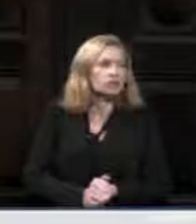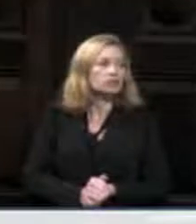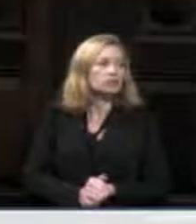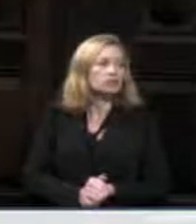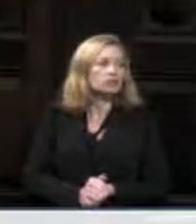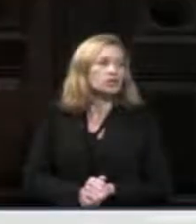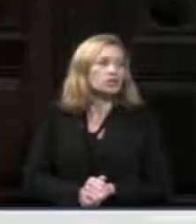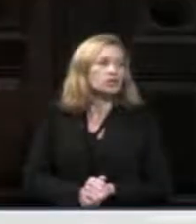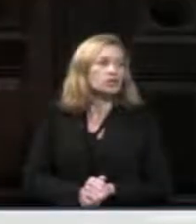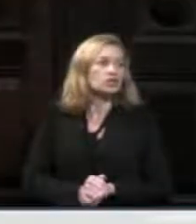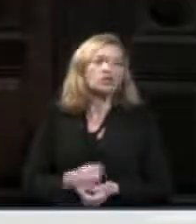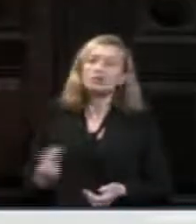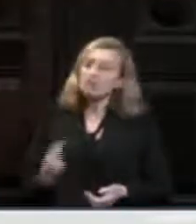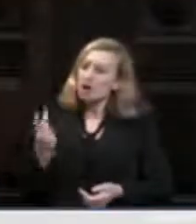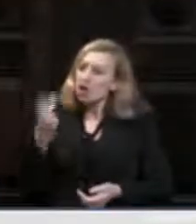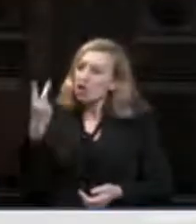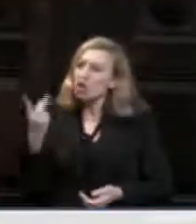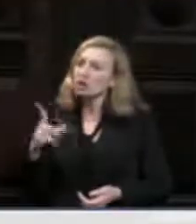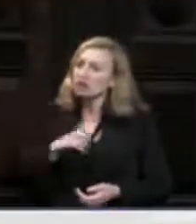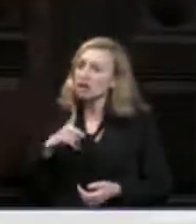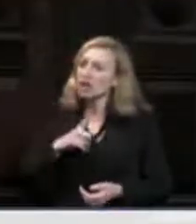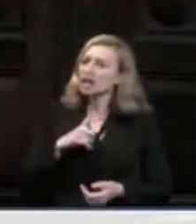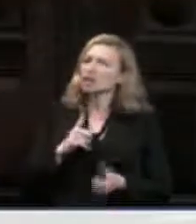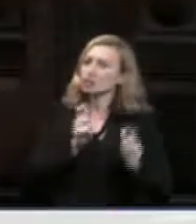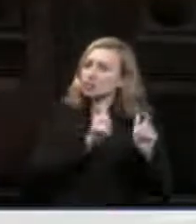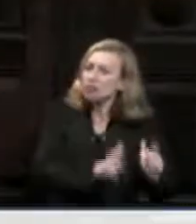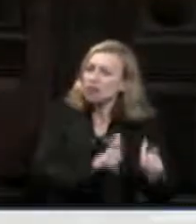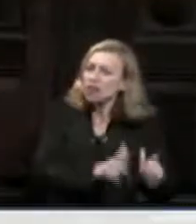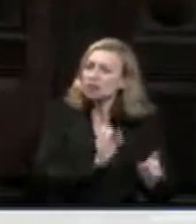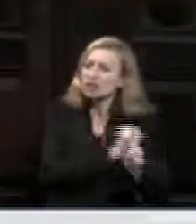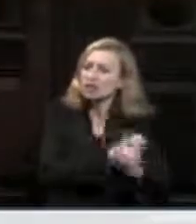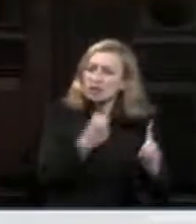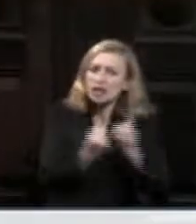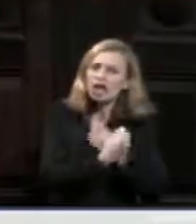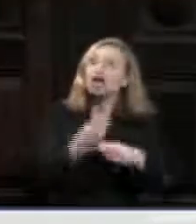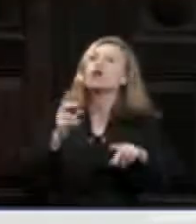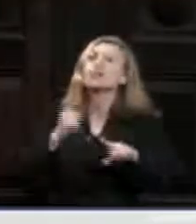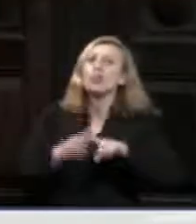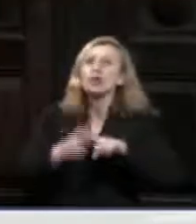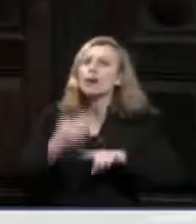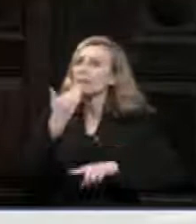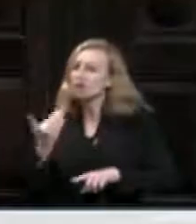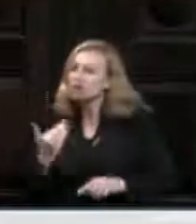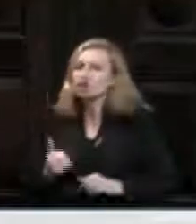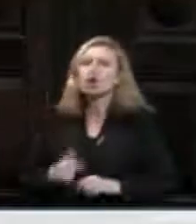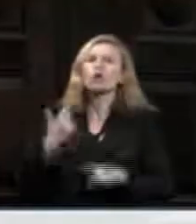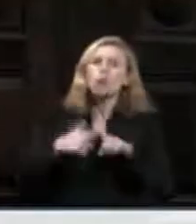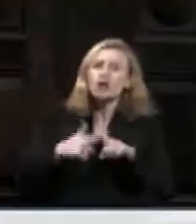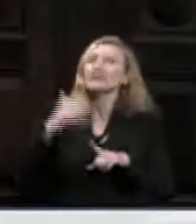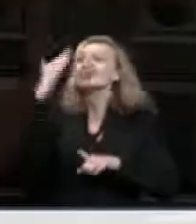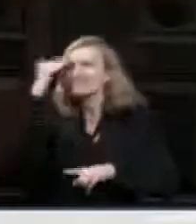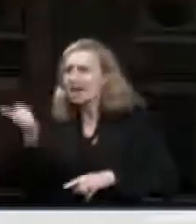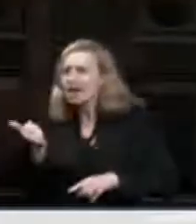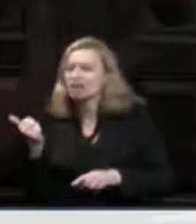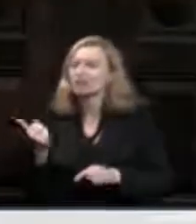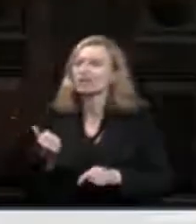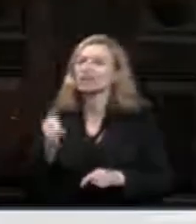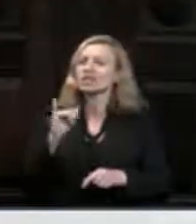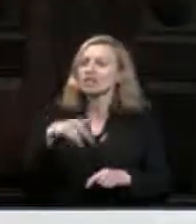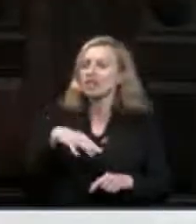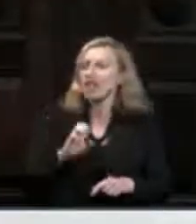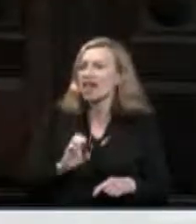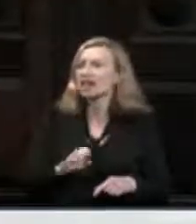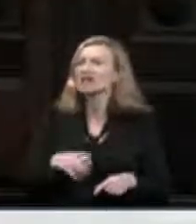cidade, defendendo o interesse da comunidade. Por que ele pediu? Porque ele sabe que no INEA